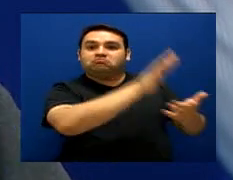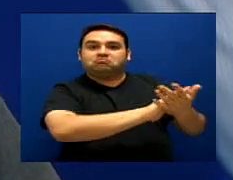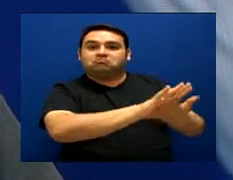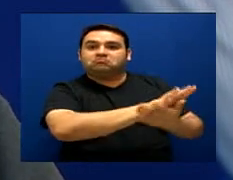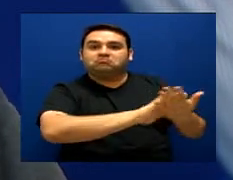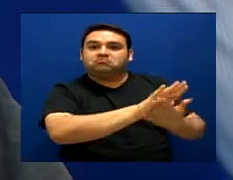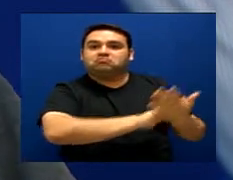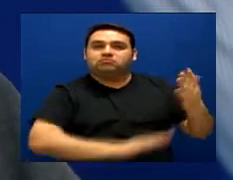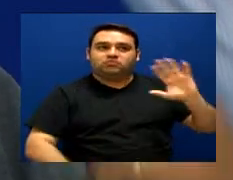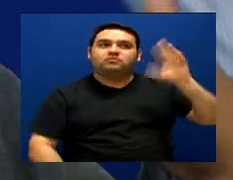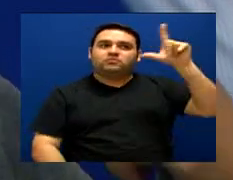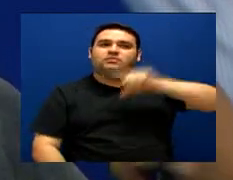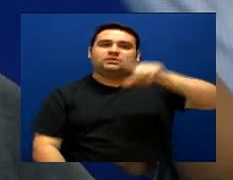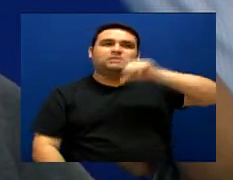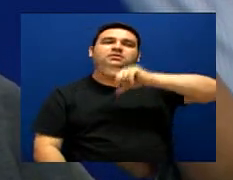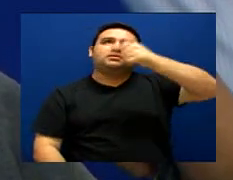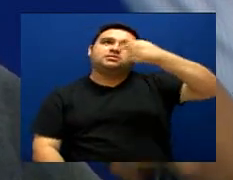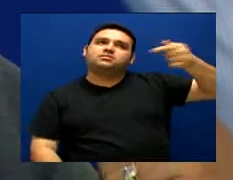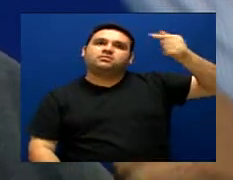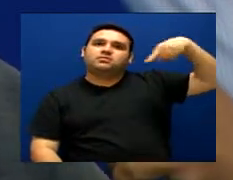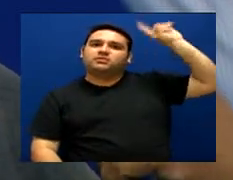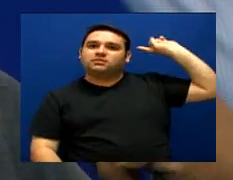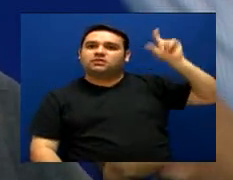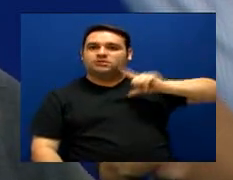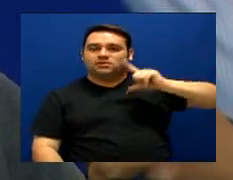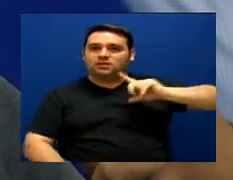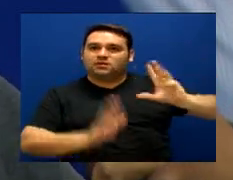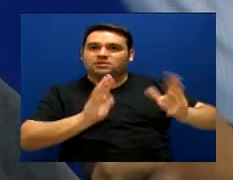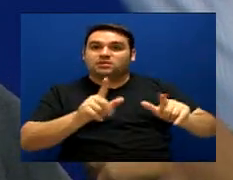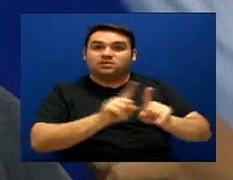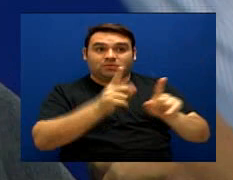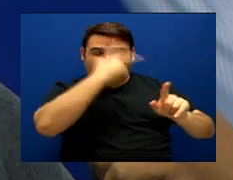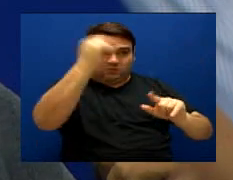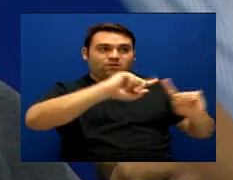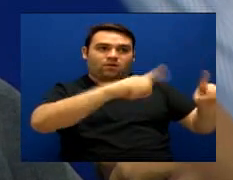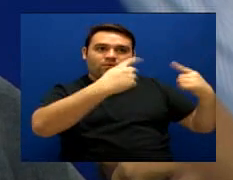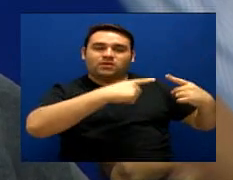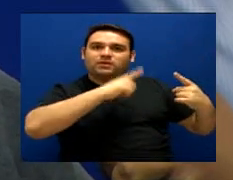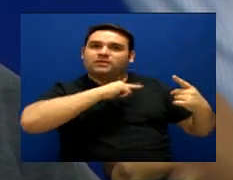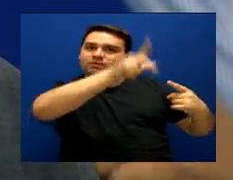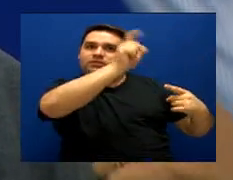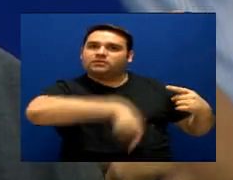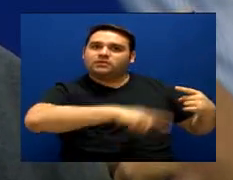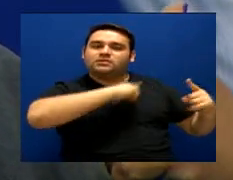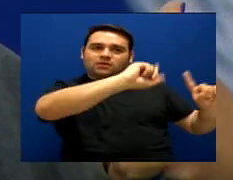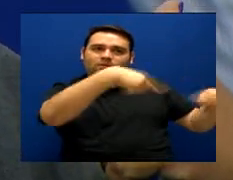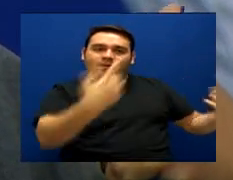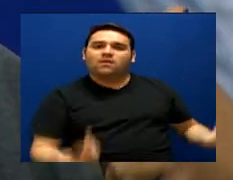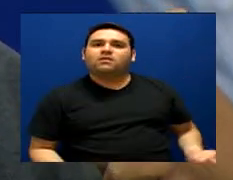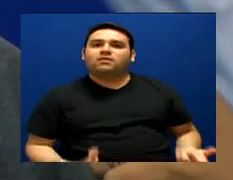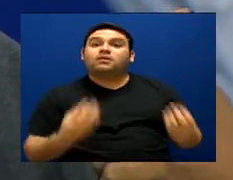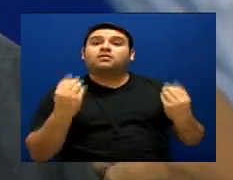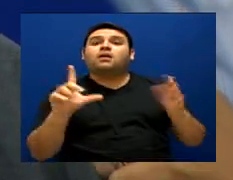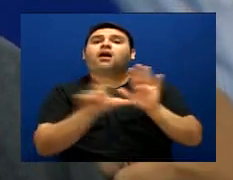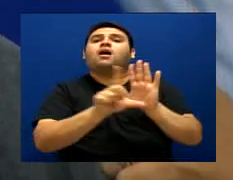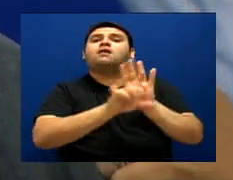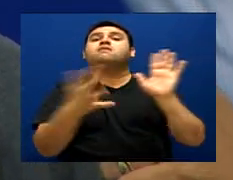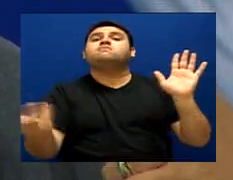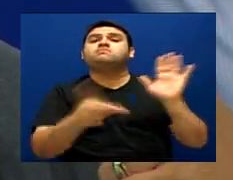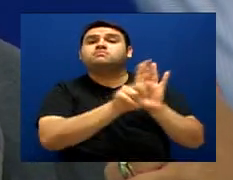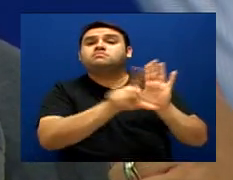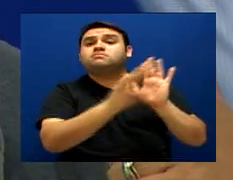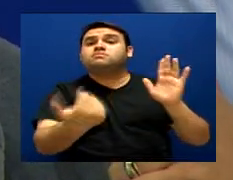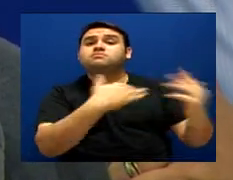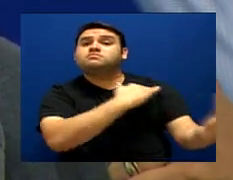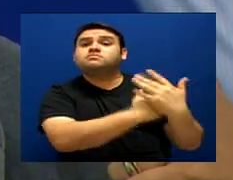acontece. Aconteceu comigo semana passada, e eu estou sendo ameaçada por esse cara. Cadê a lei? Cadê